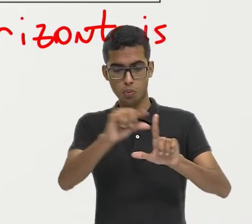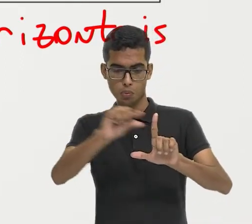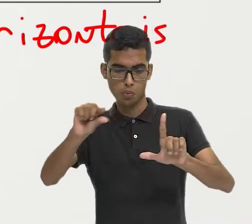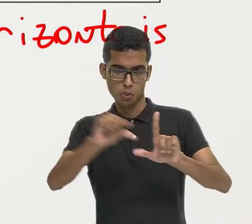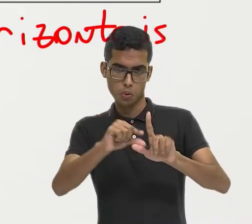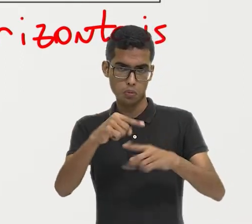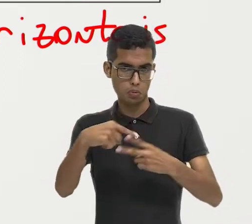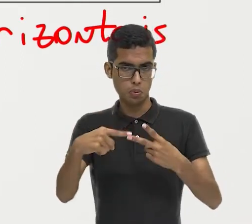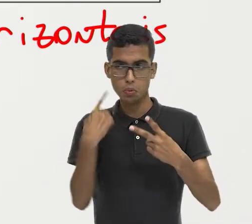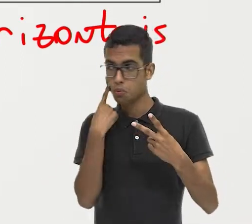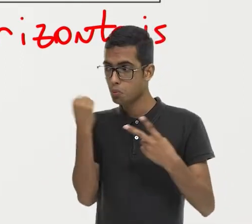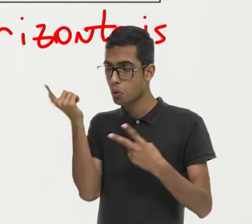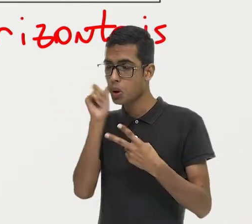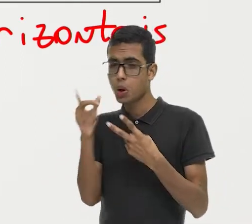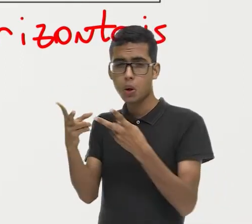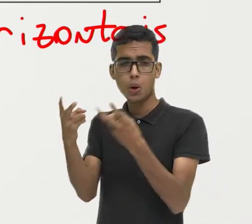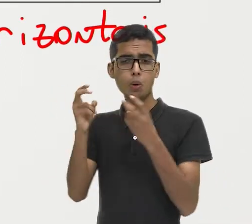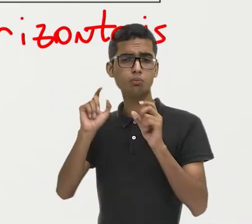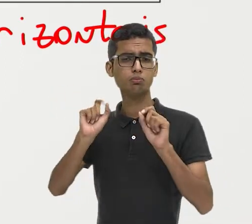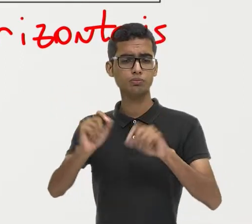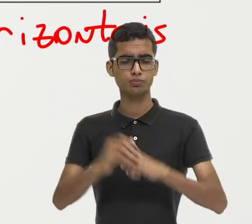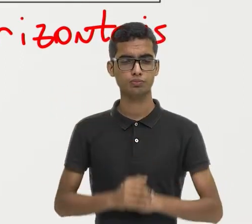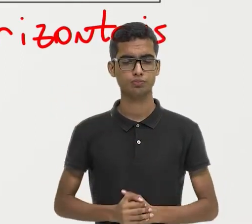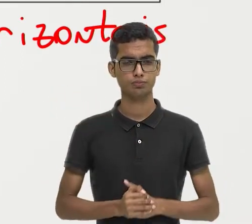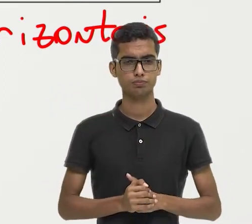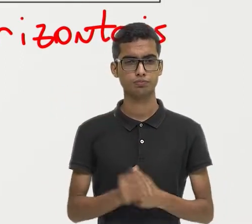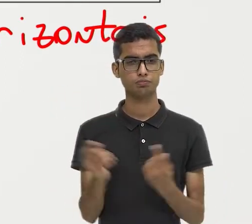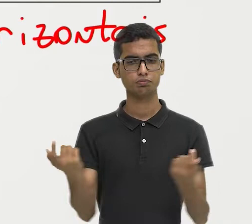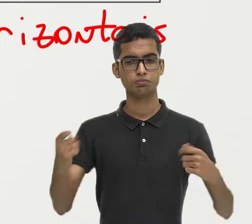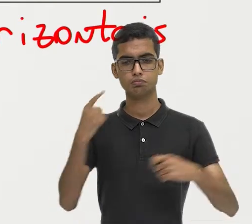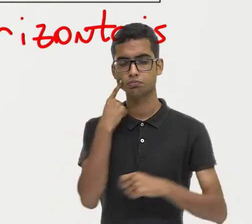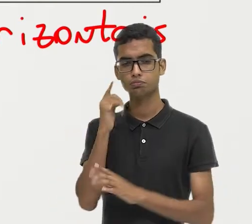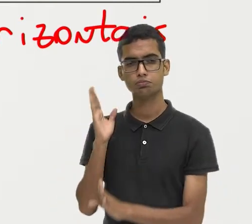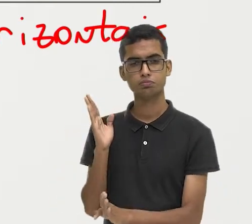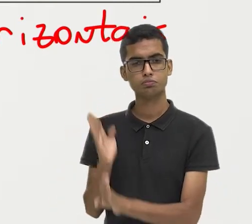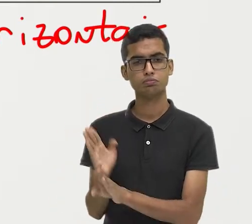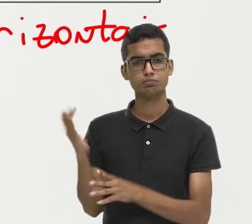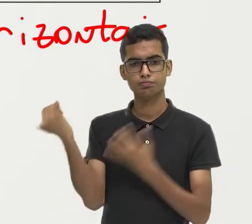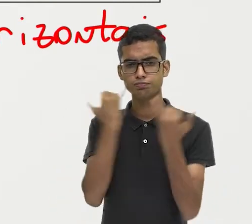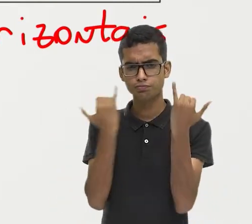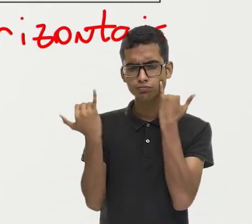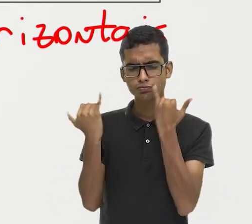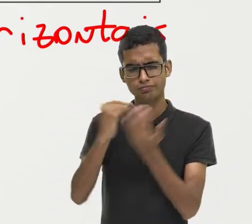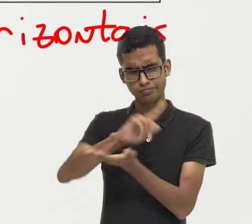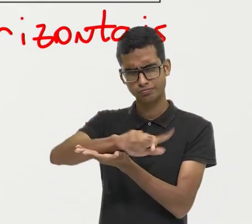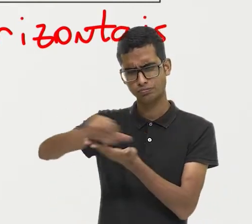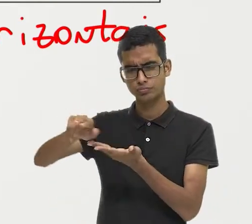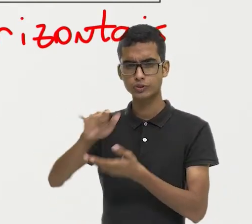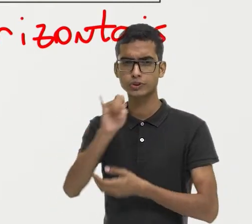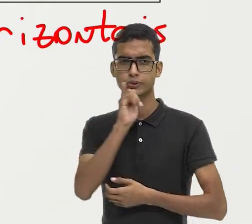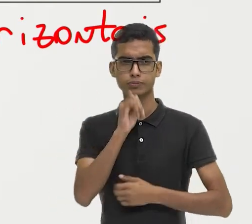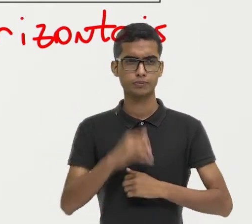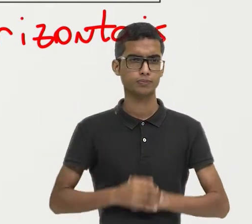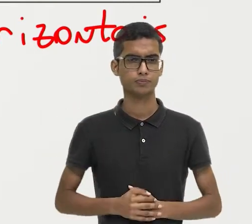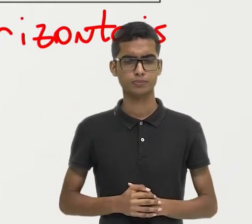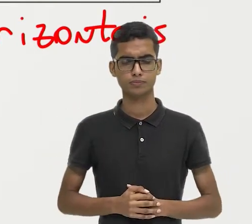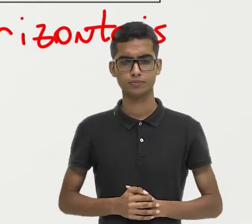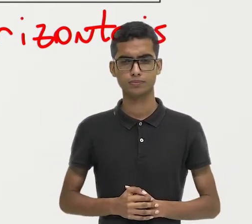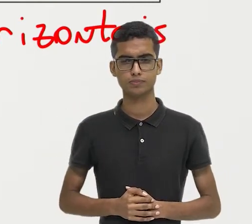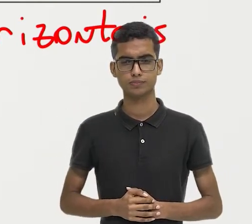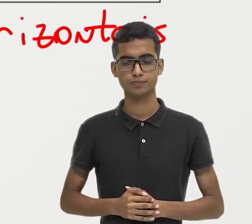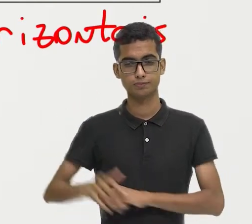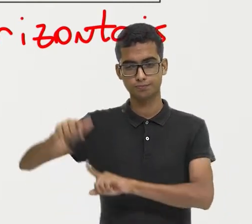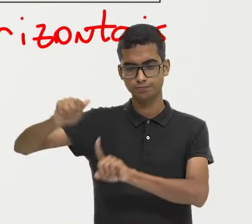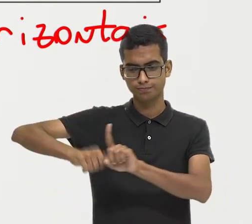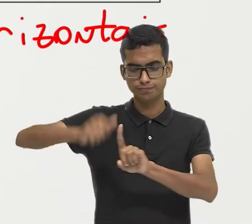deles, você consegue perceber que nós podemos aqui determinar várias informações, como por